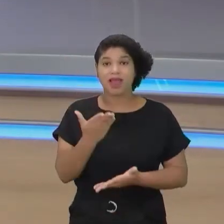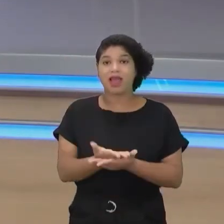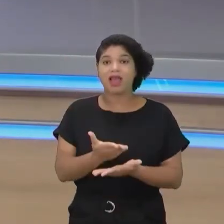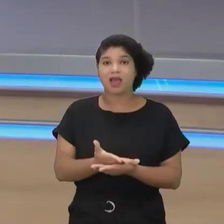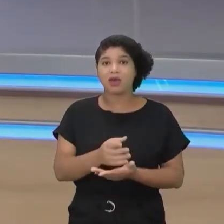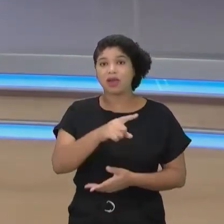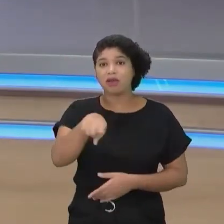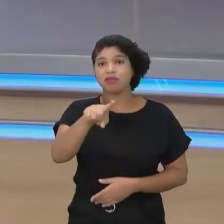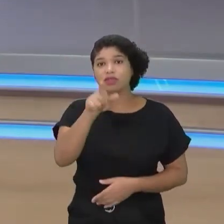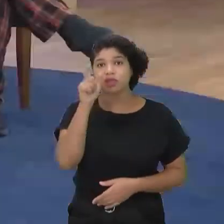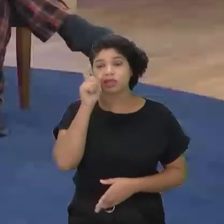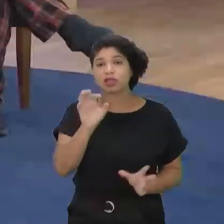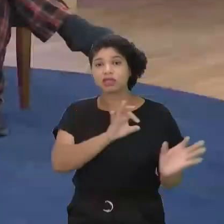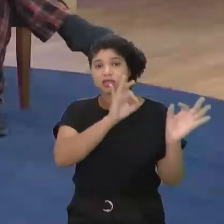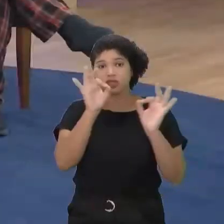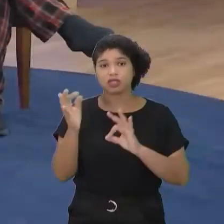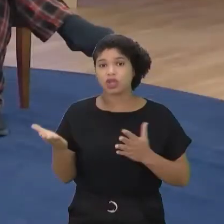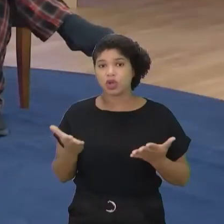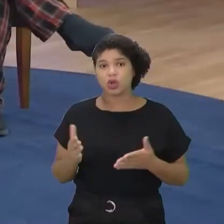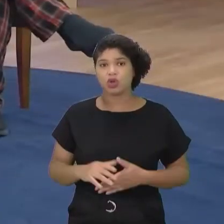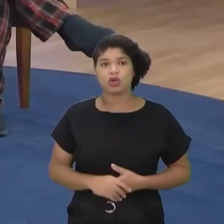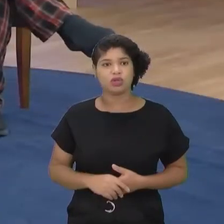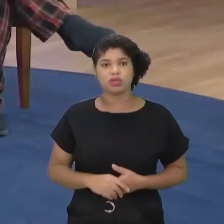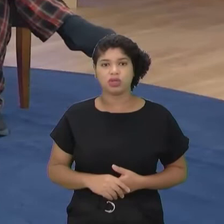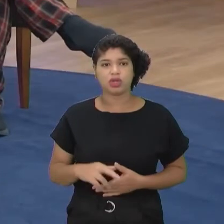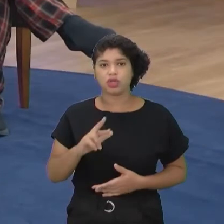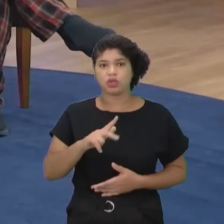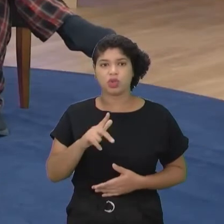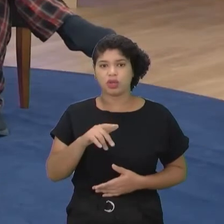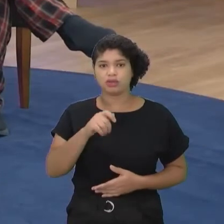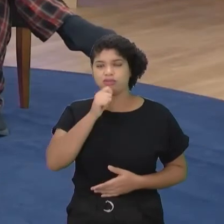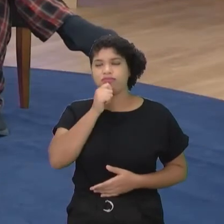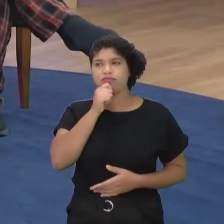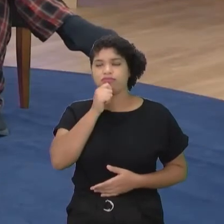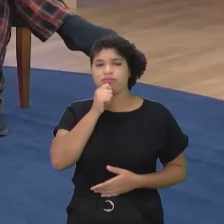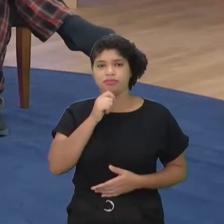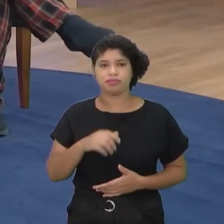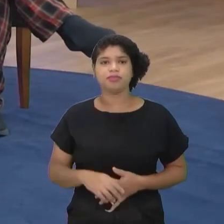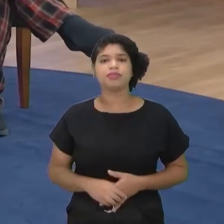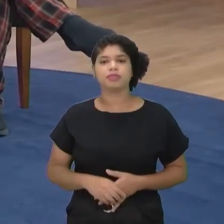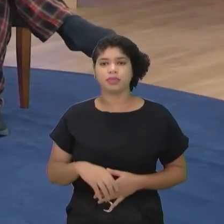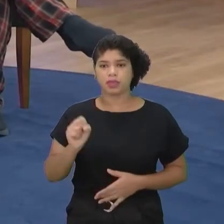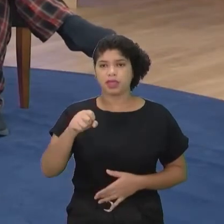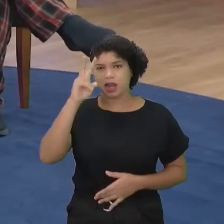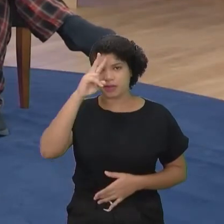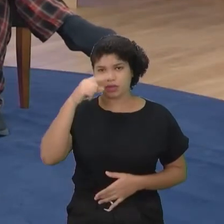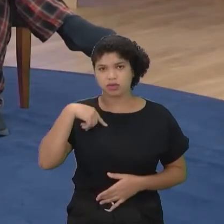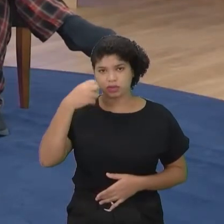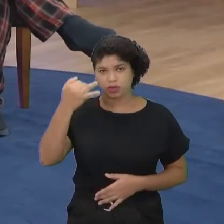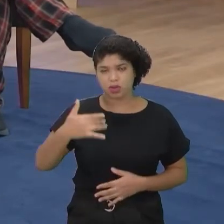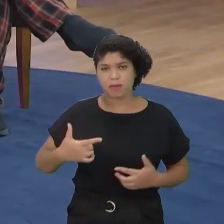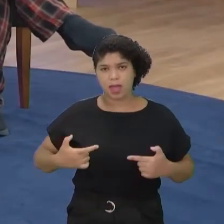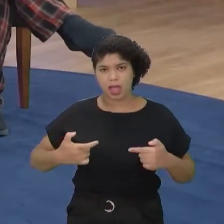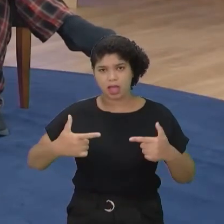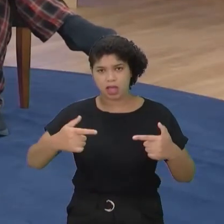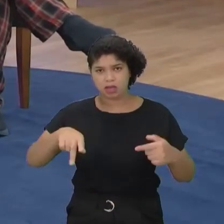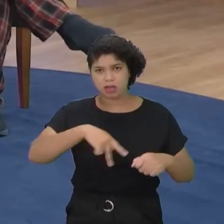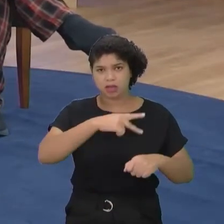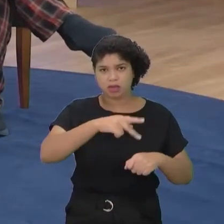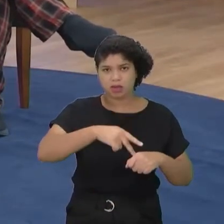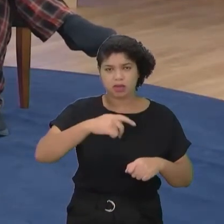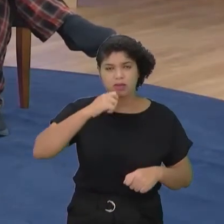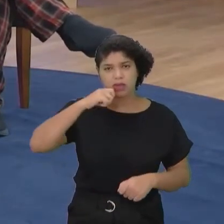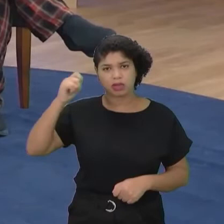com você assistindo. Isso não está acontecendo sem você, né? E a gente até falou da guerra da Ucrânia, a pandemia, tudo isso é macro,